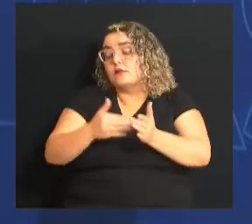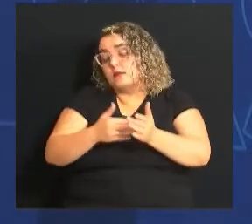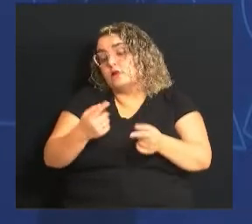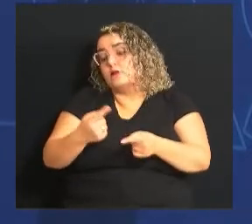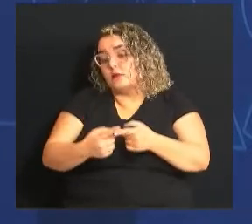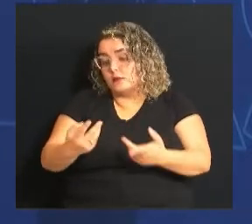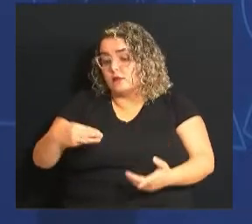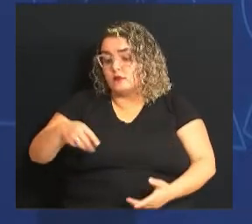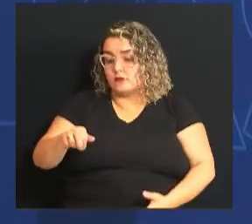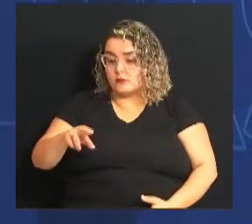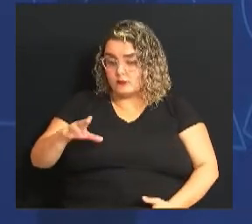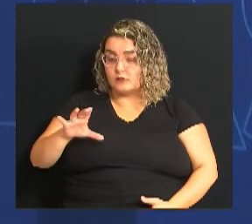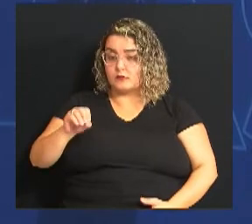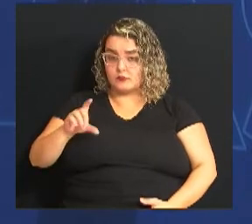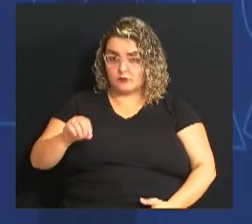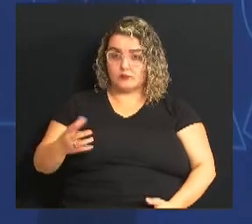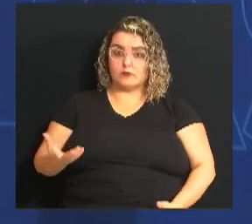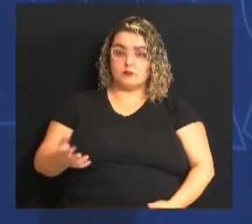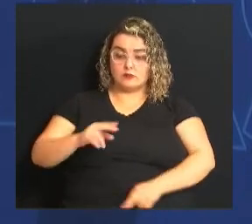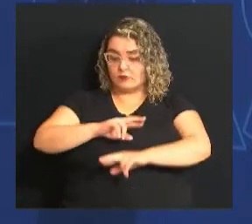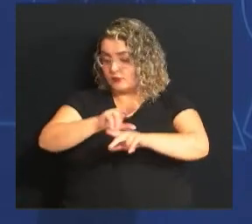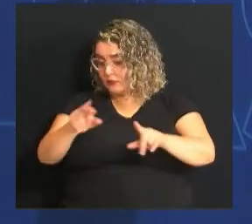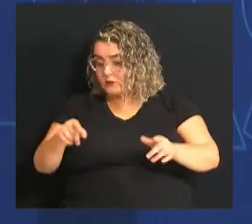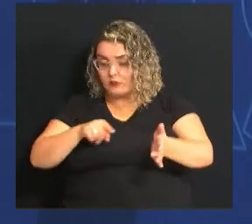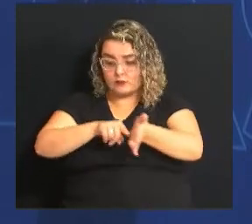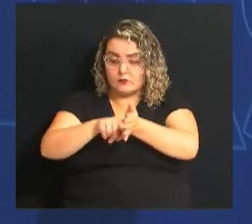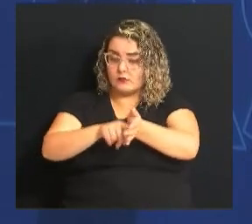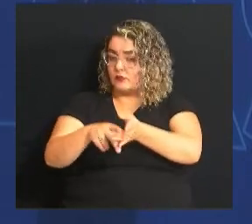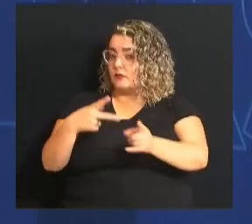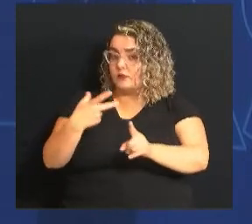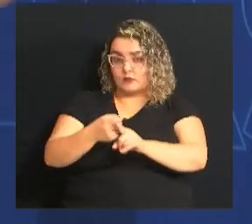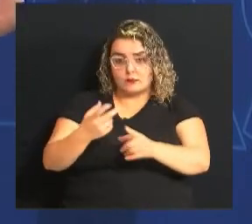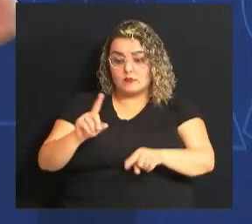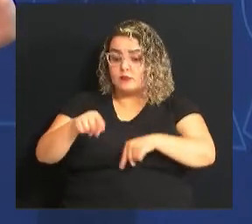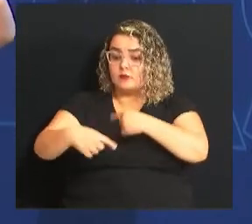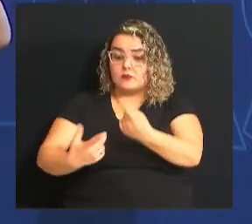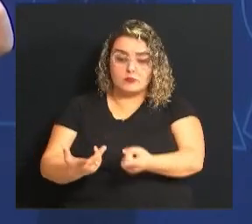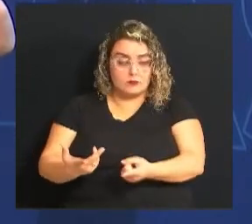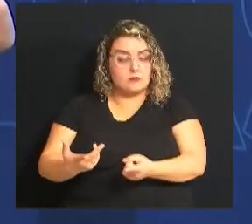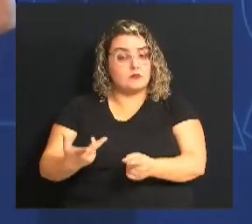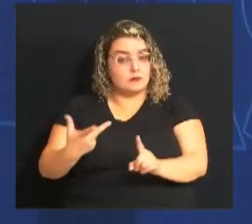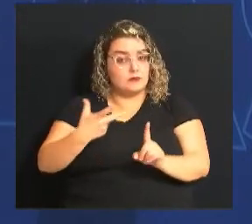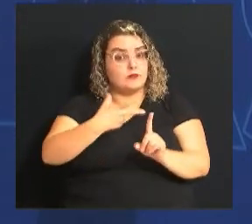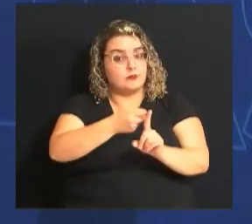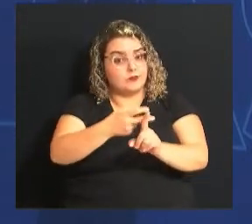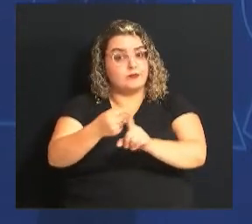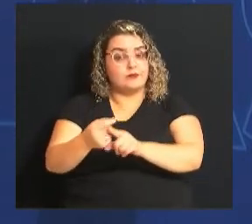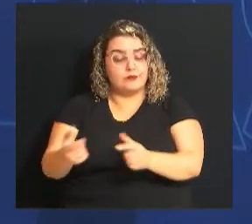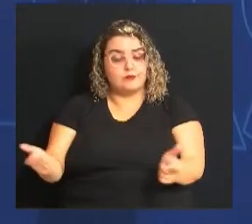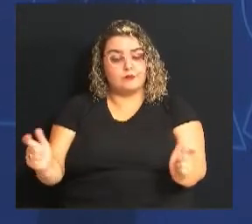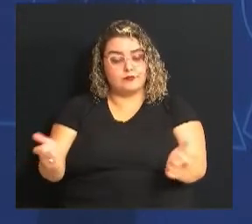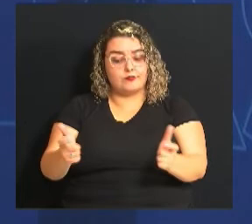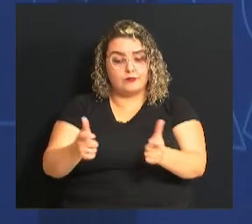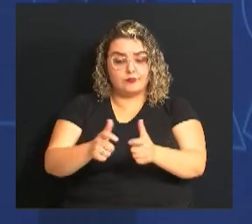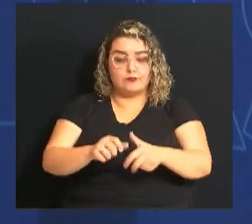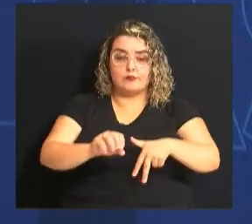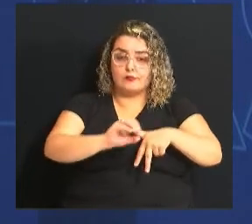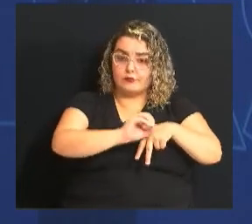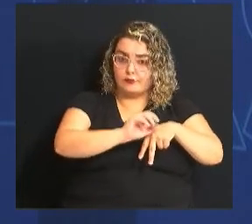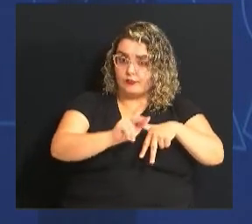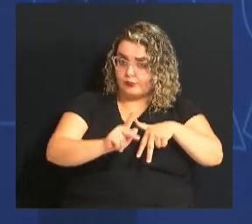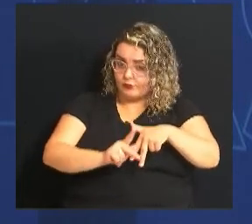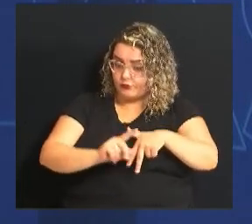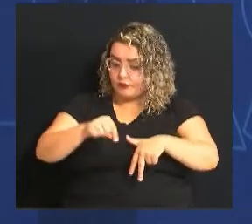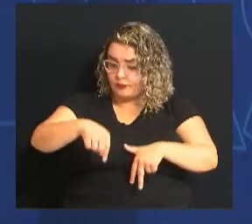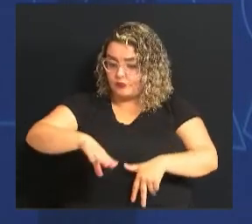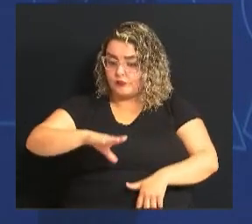questionamentos em relação à vacina da Covid-19 que outras imunizações tiveram queda, como a poliomielite. Aqui em